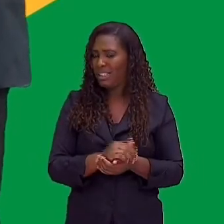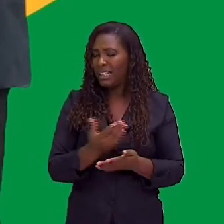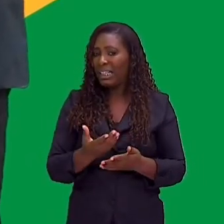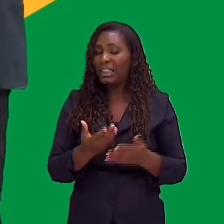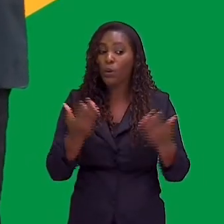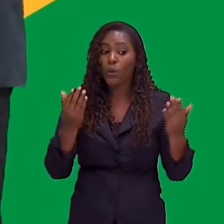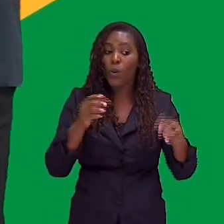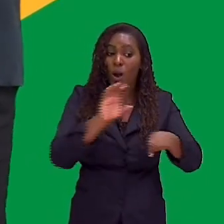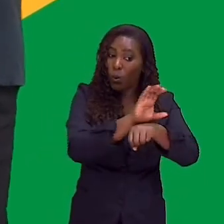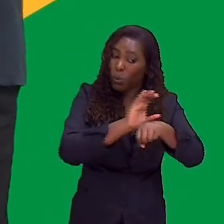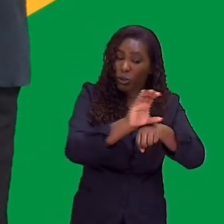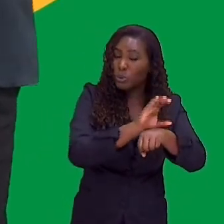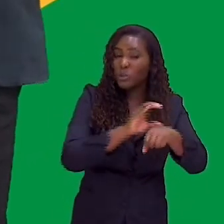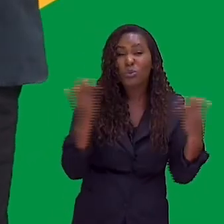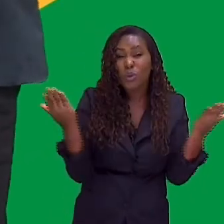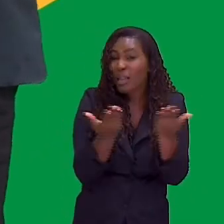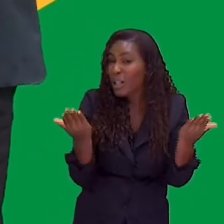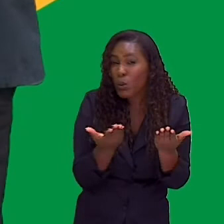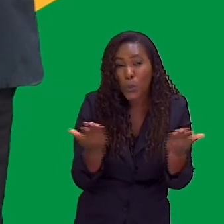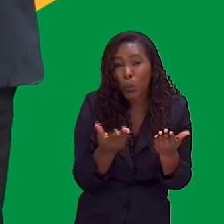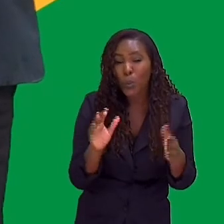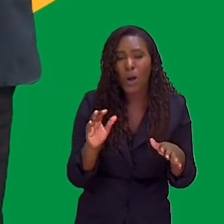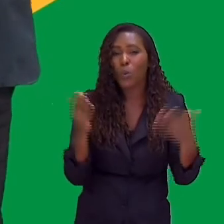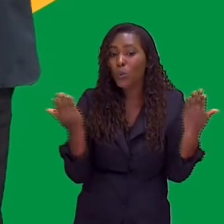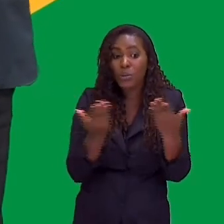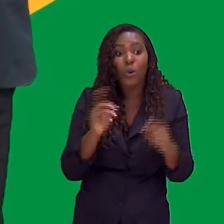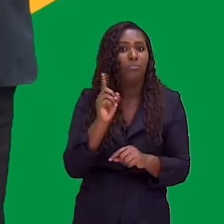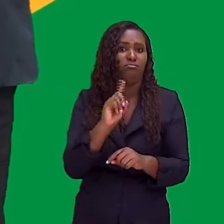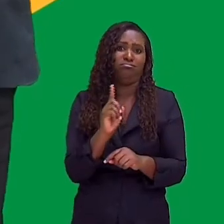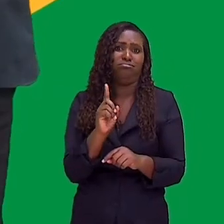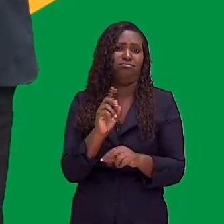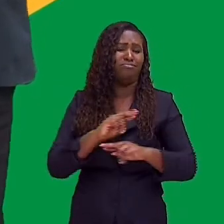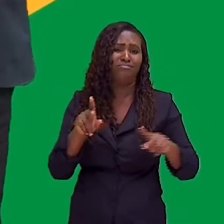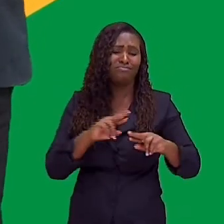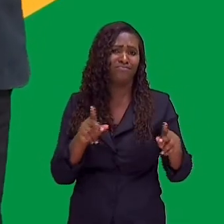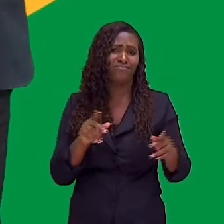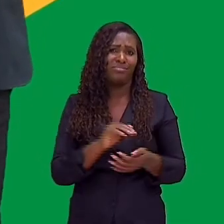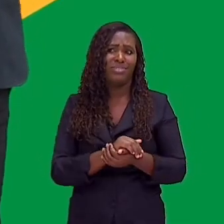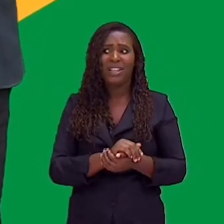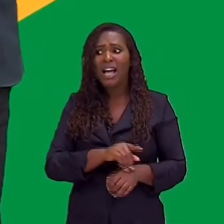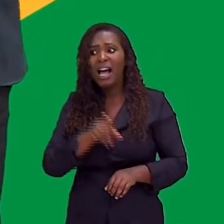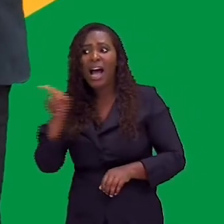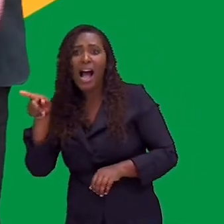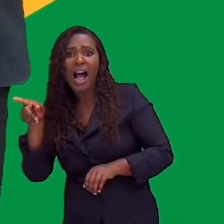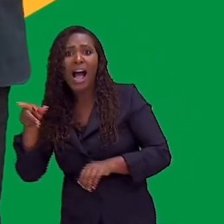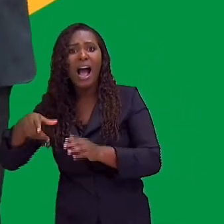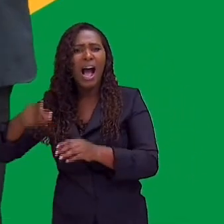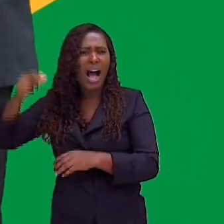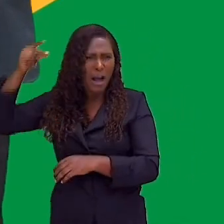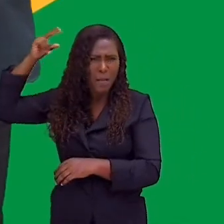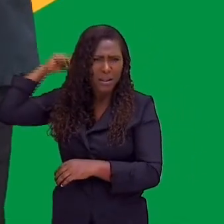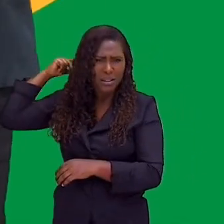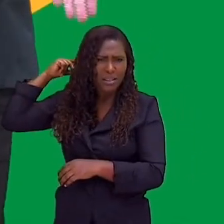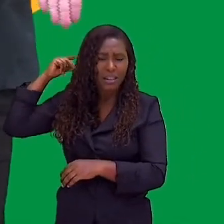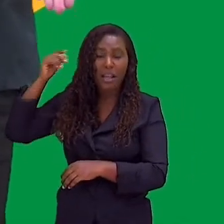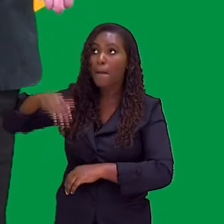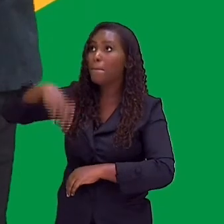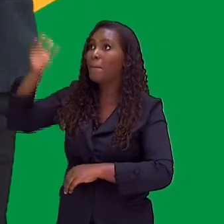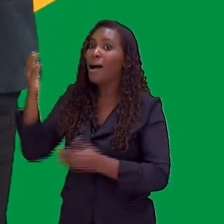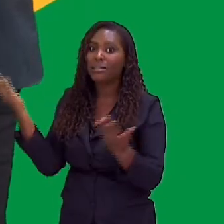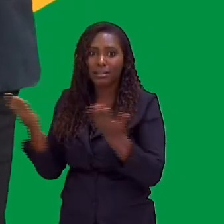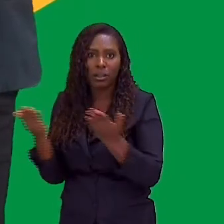atuação dos direitos e deveres para a nação. Então, essa é a importância de sabermos